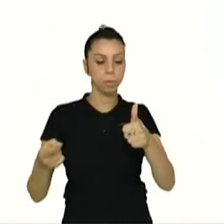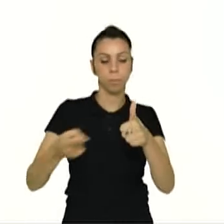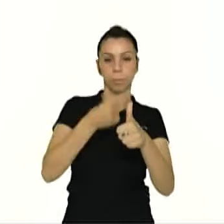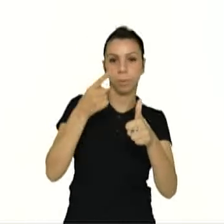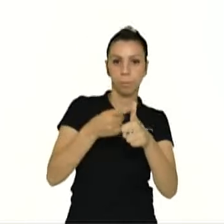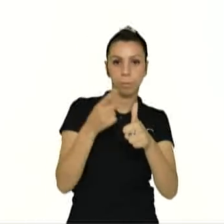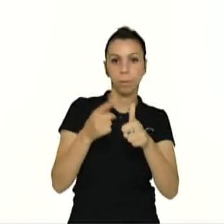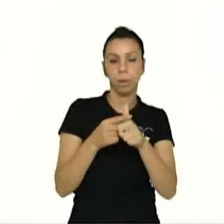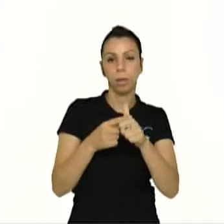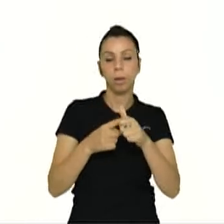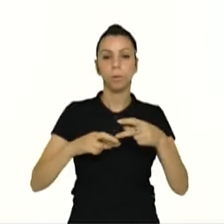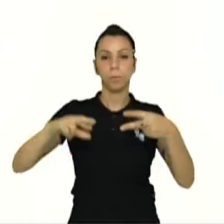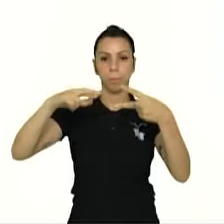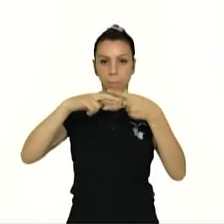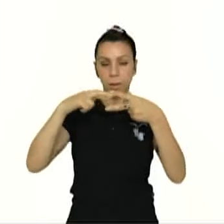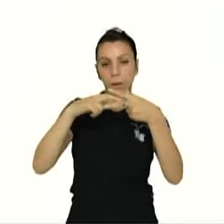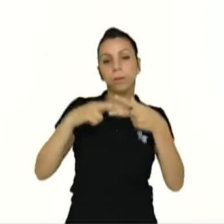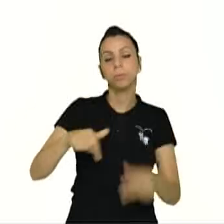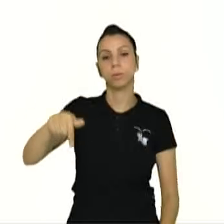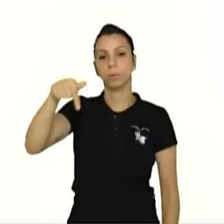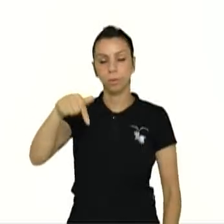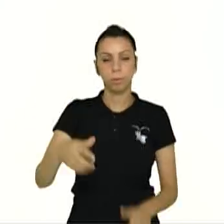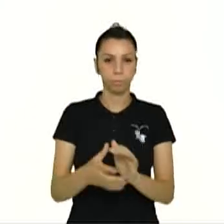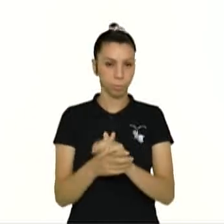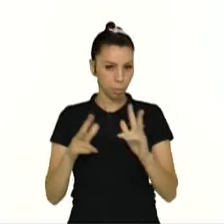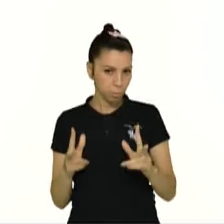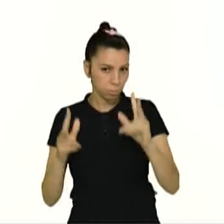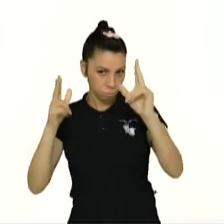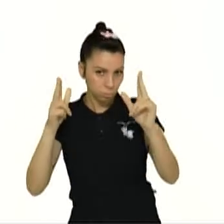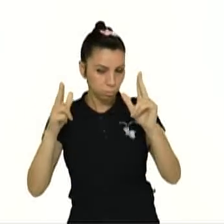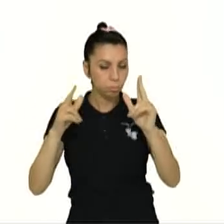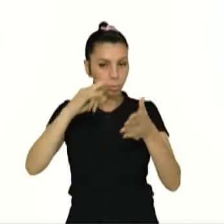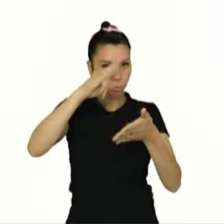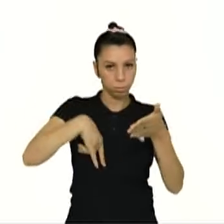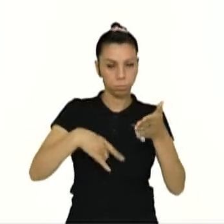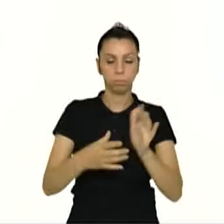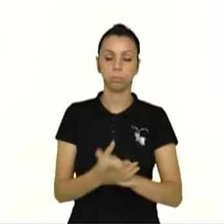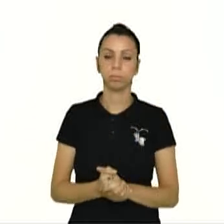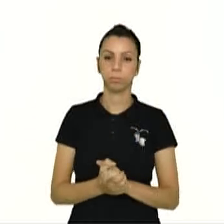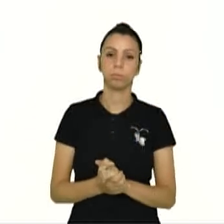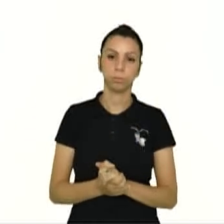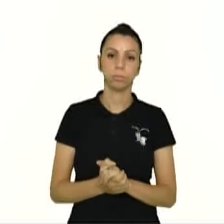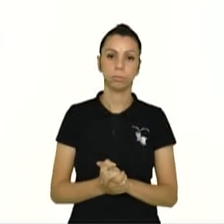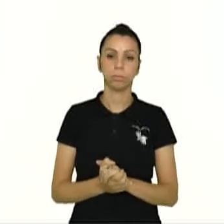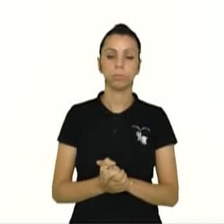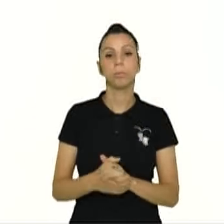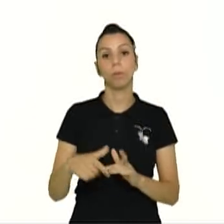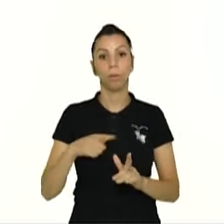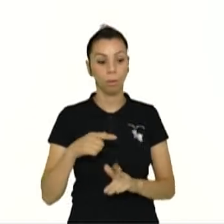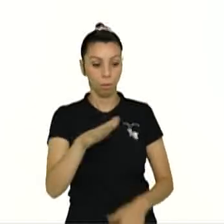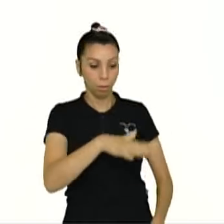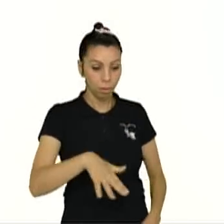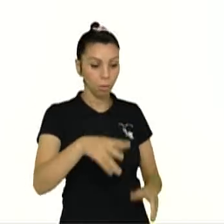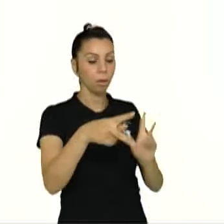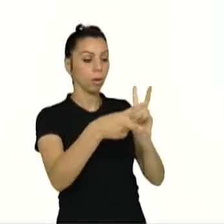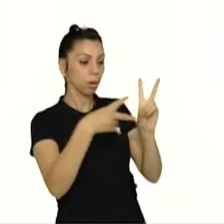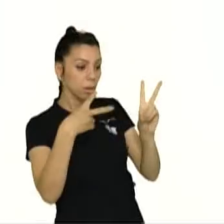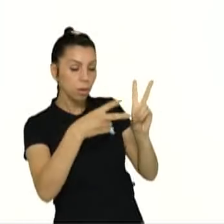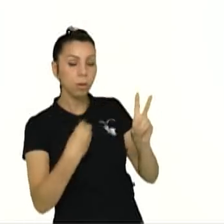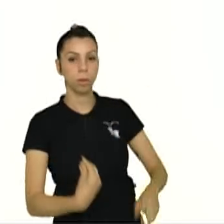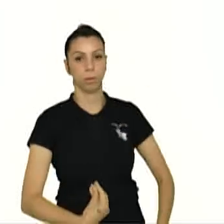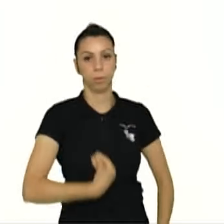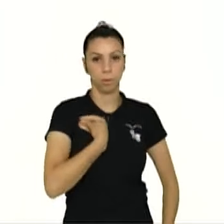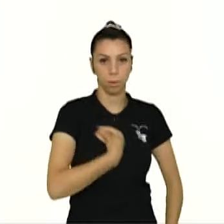parágrafo 7º. Então, é só um pequeno trecho desse documento, gente. Vamos lá? Inquirir onde há índios que vivam